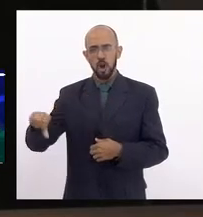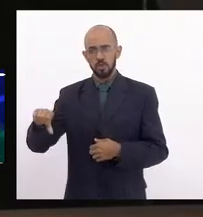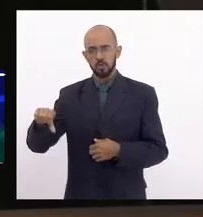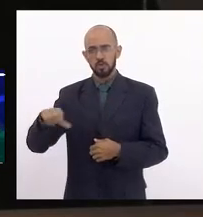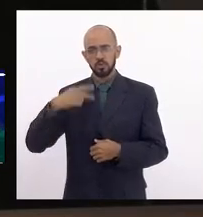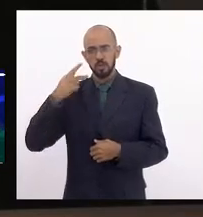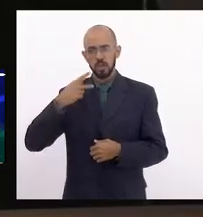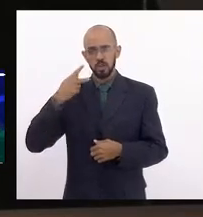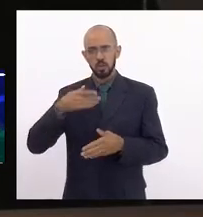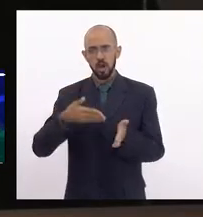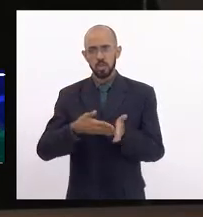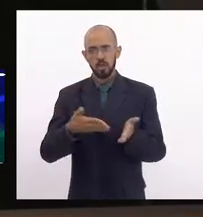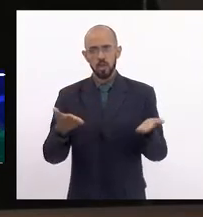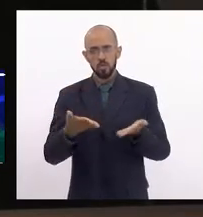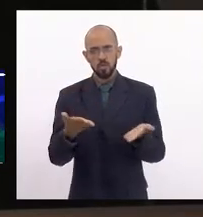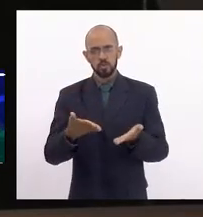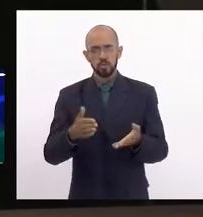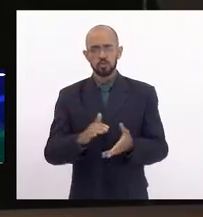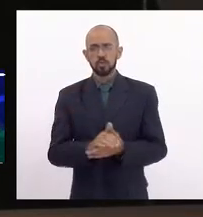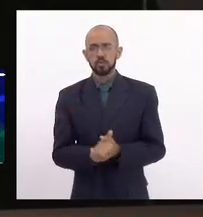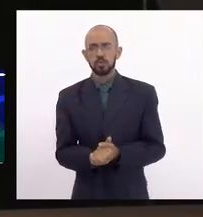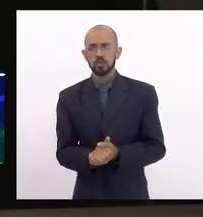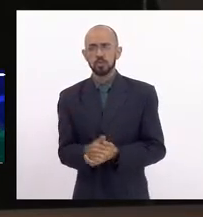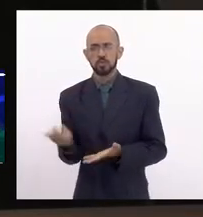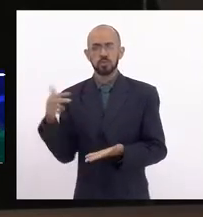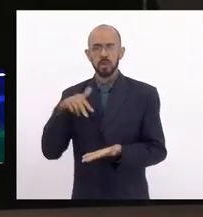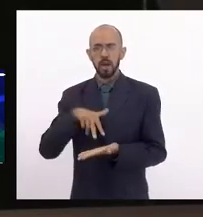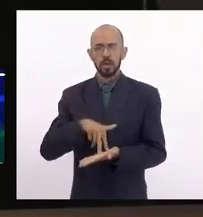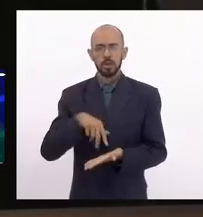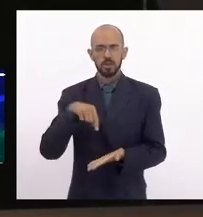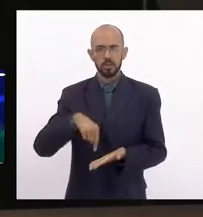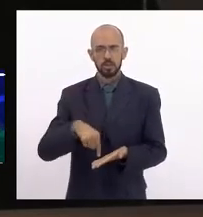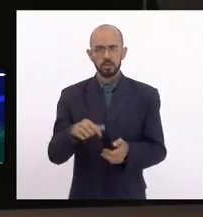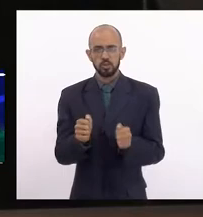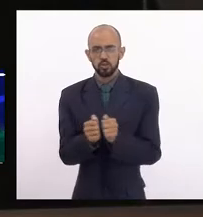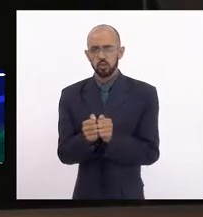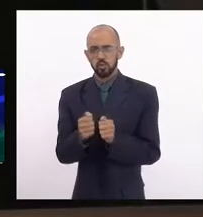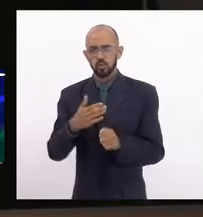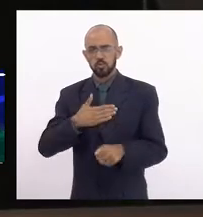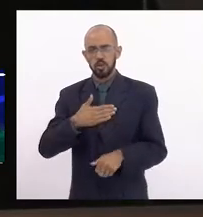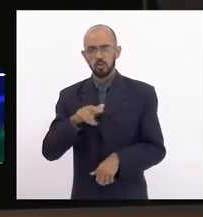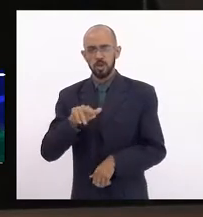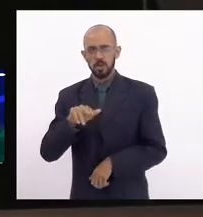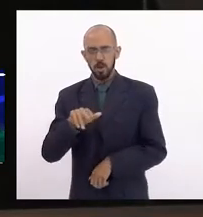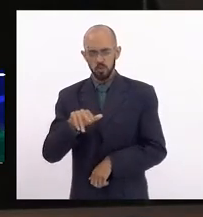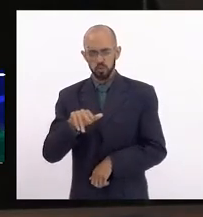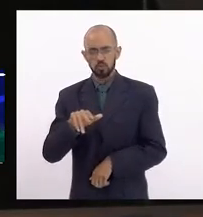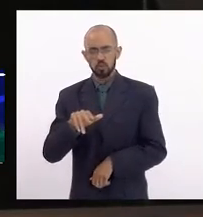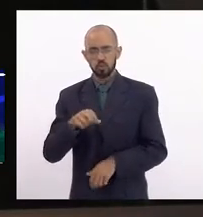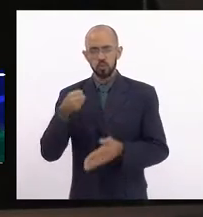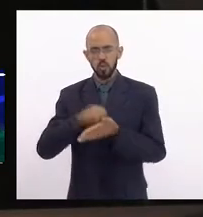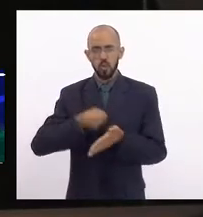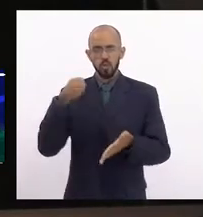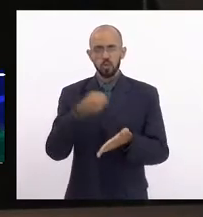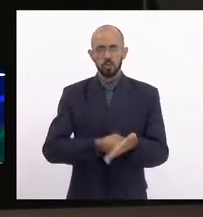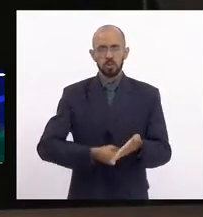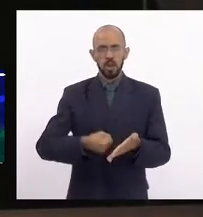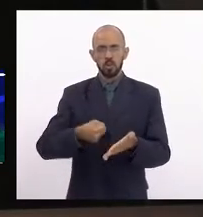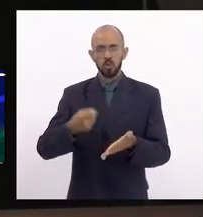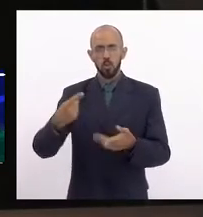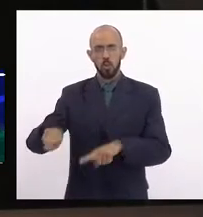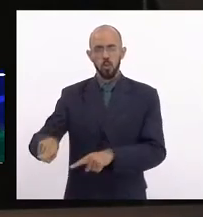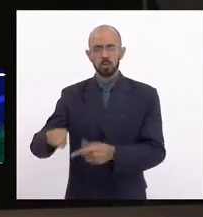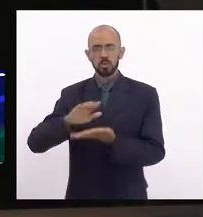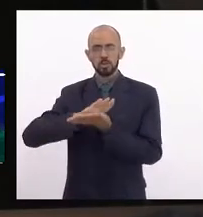até o dia de hoje estarei ao lado dos meus irmãos lutando contra essa escova